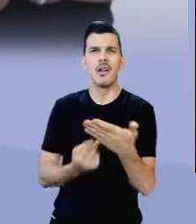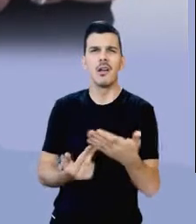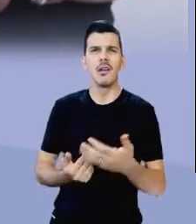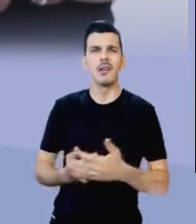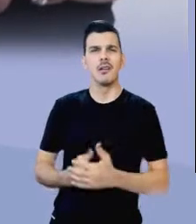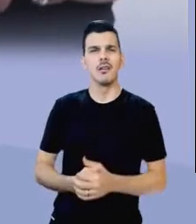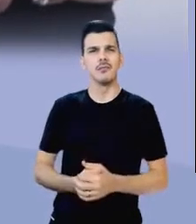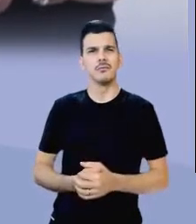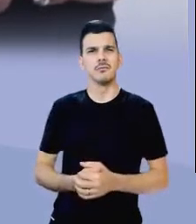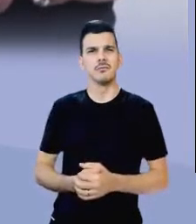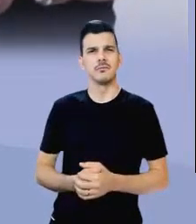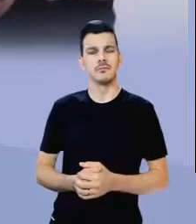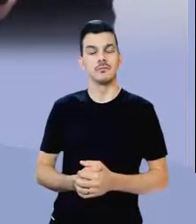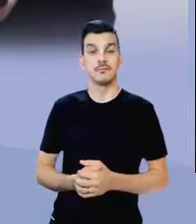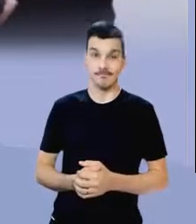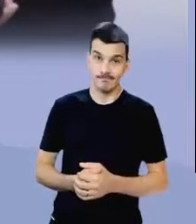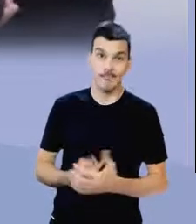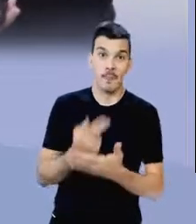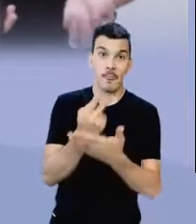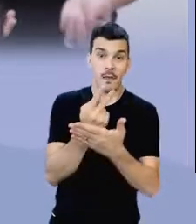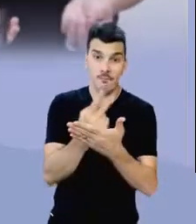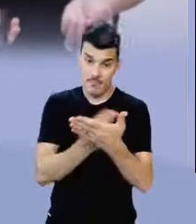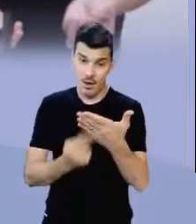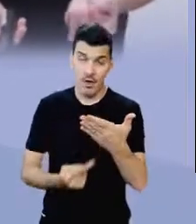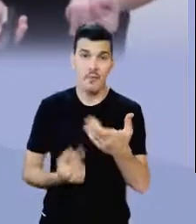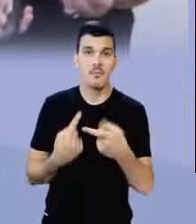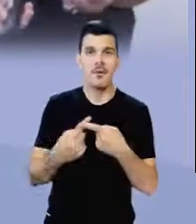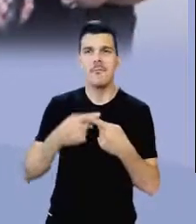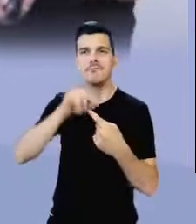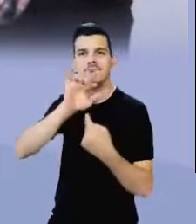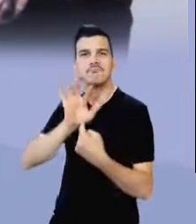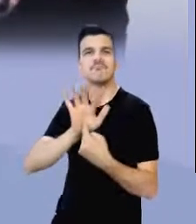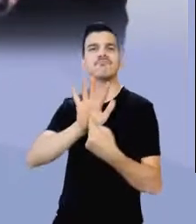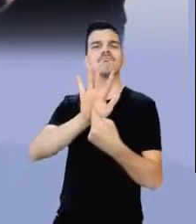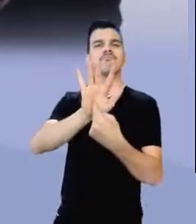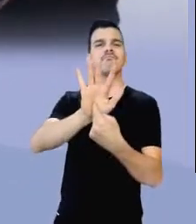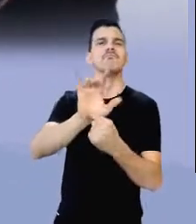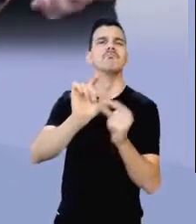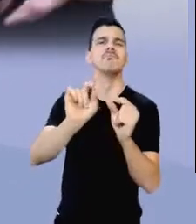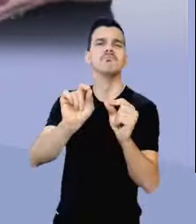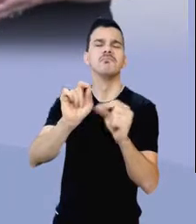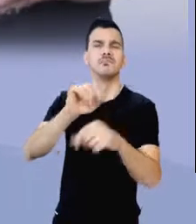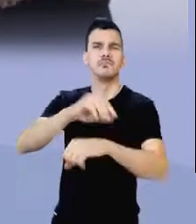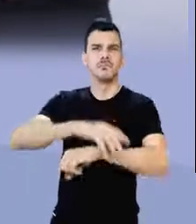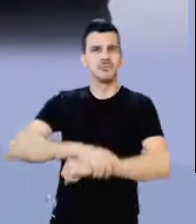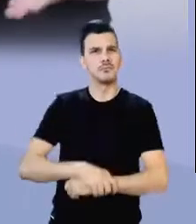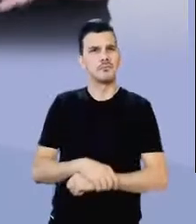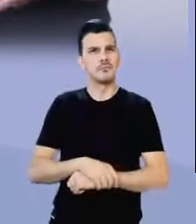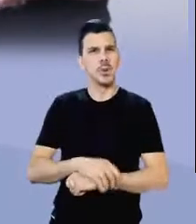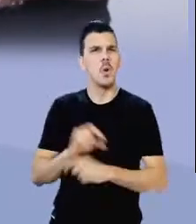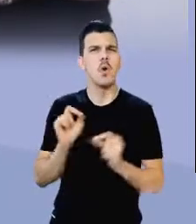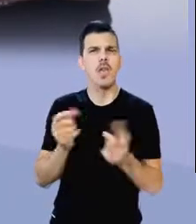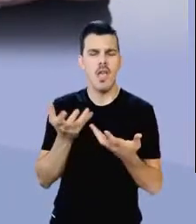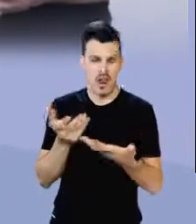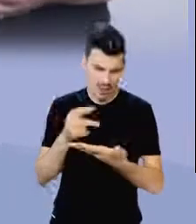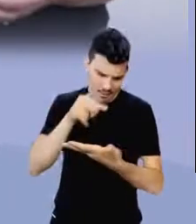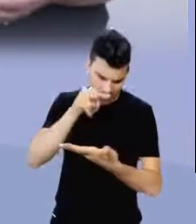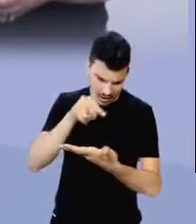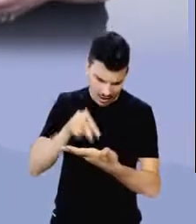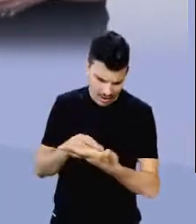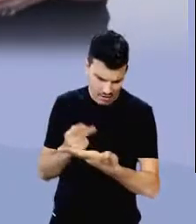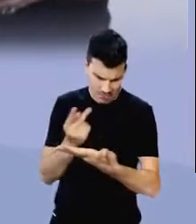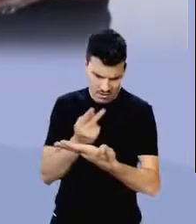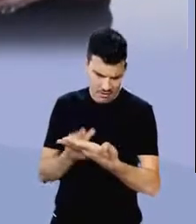poesia? A poesia serve para nos trazer o quê? O que buscamos quando